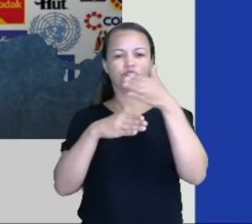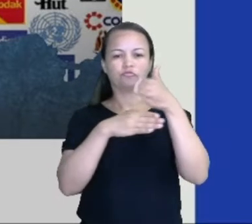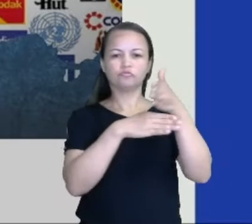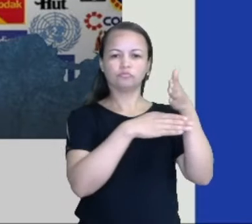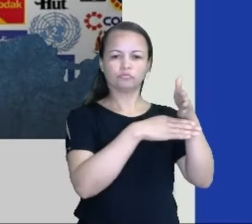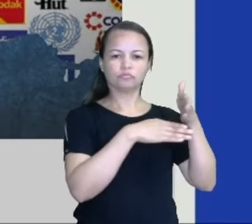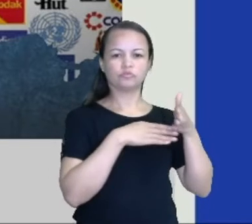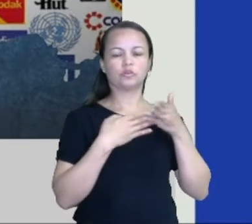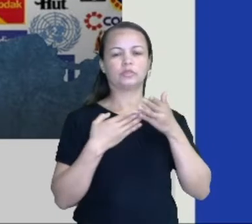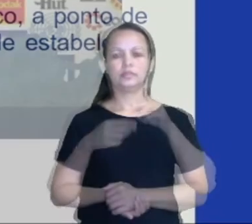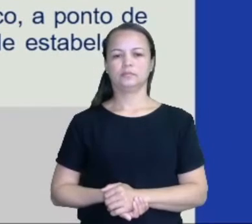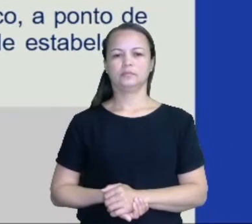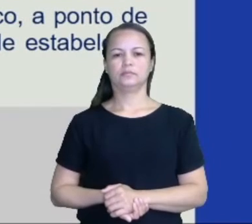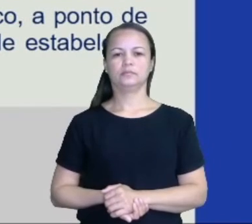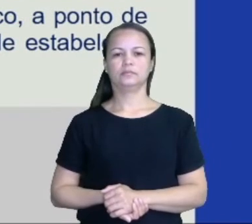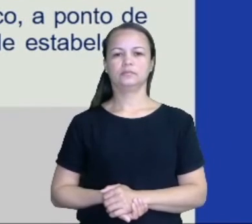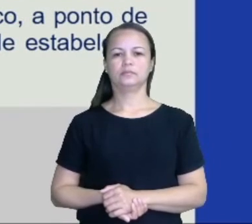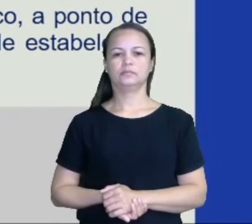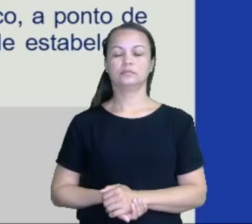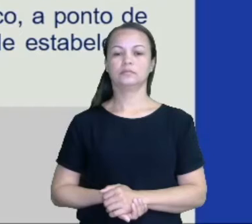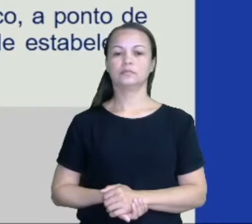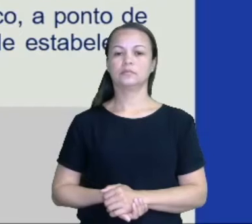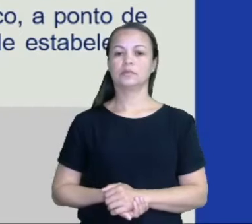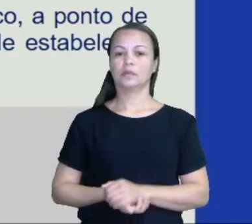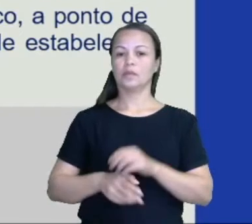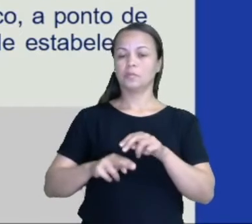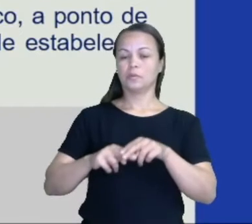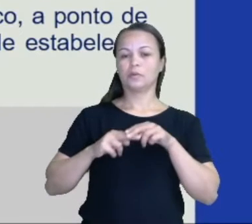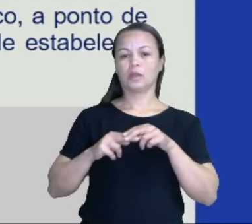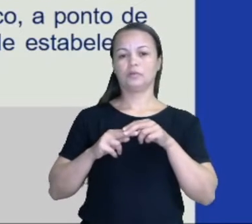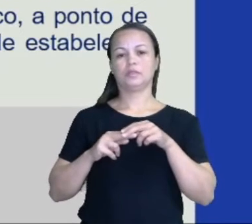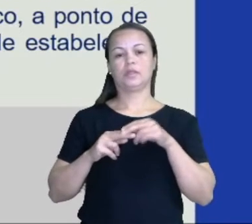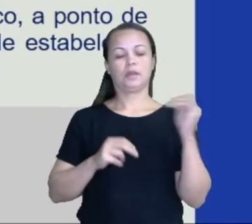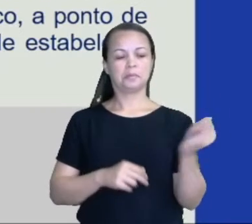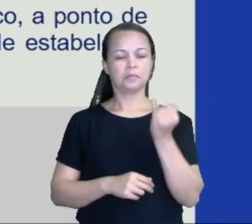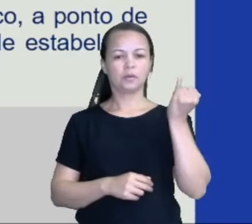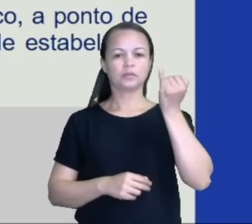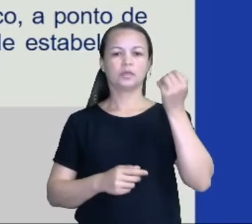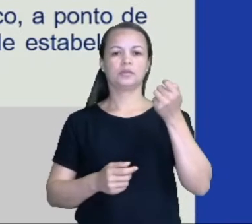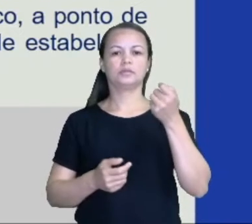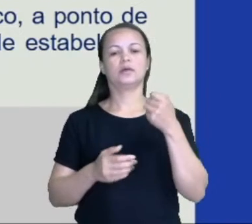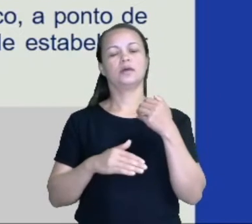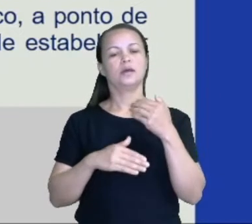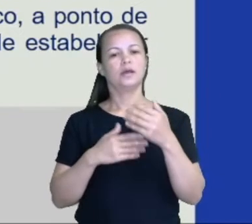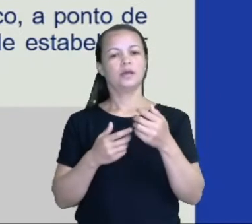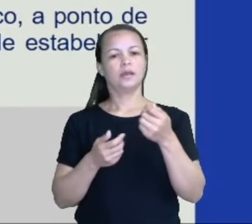do seu país. Pronto. E por causa da importância econômica, muitas